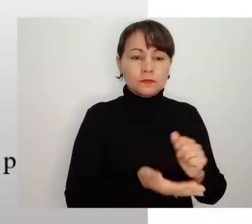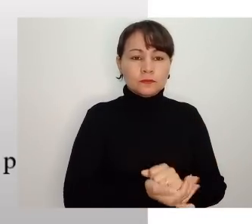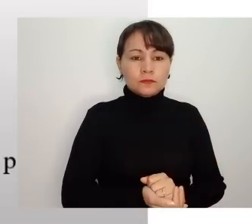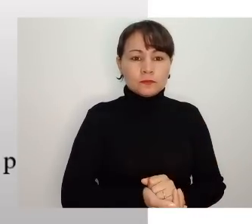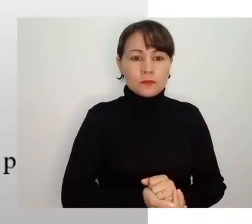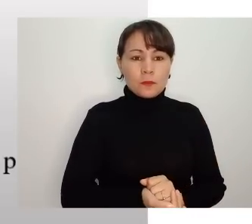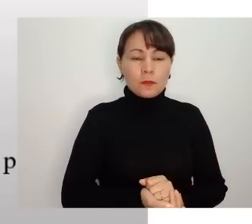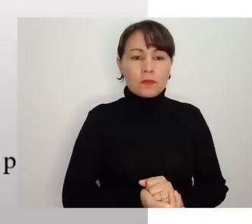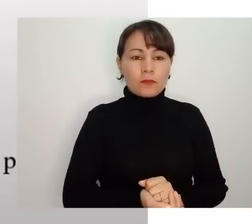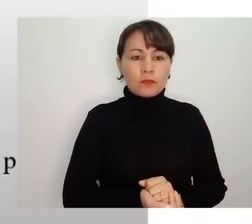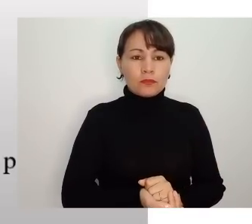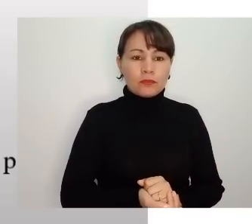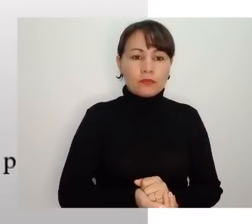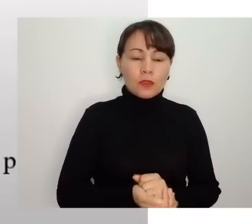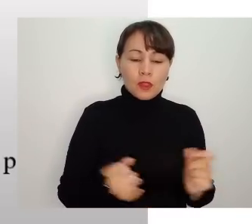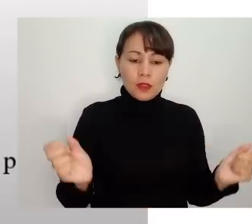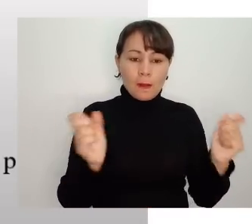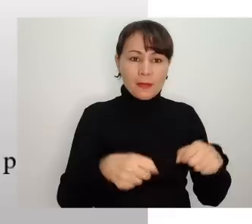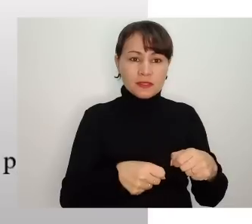desse